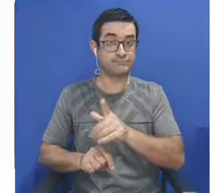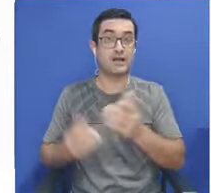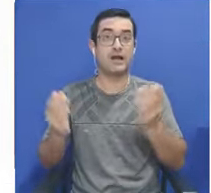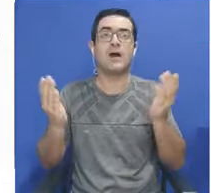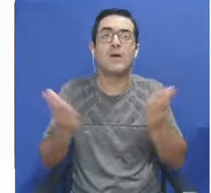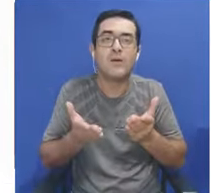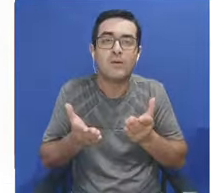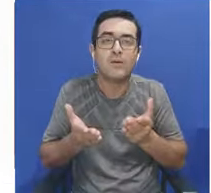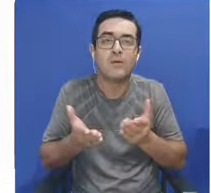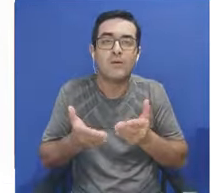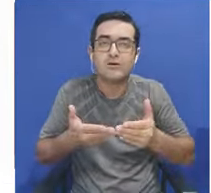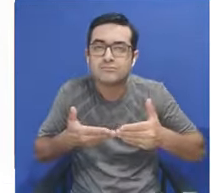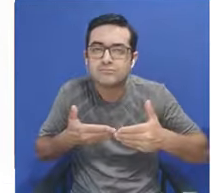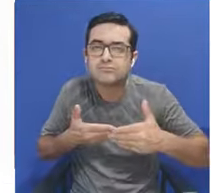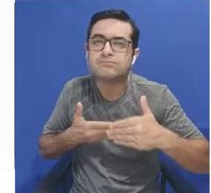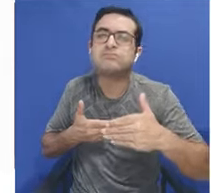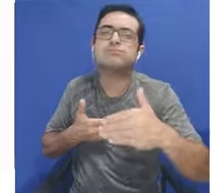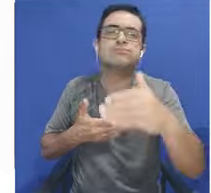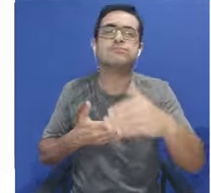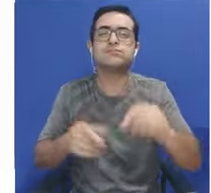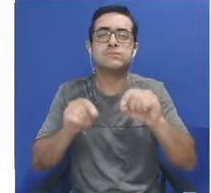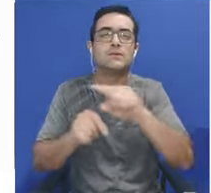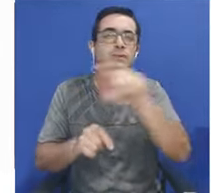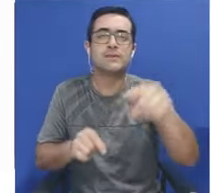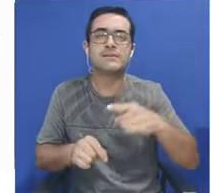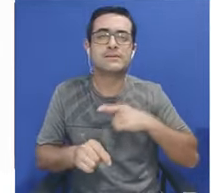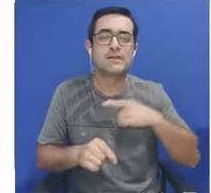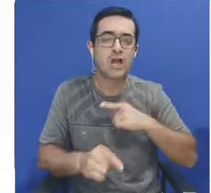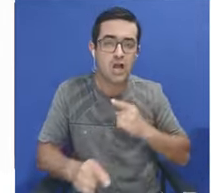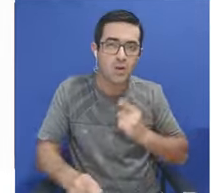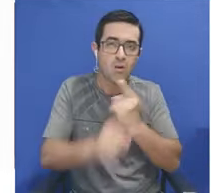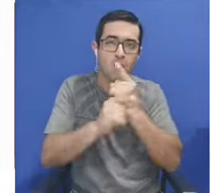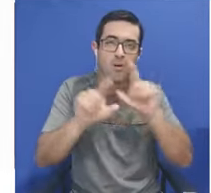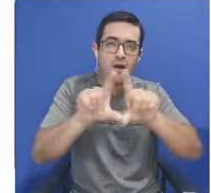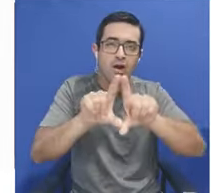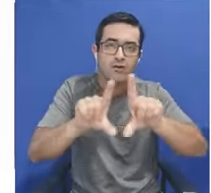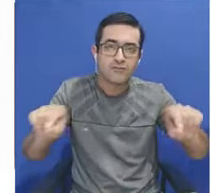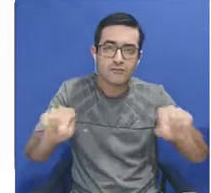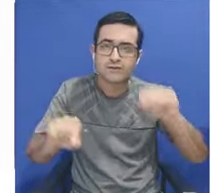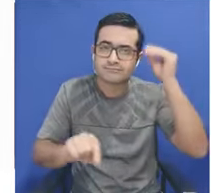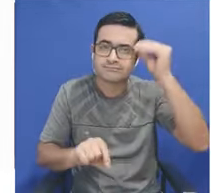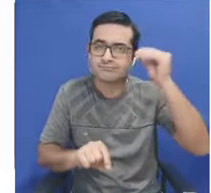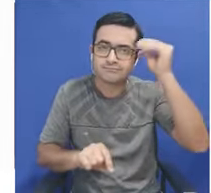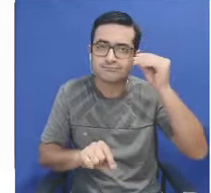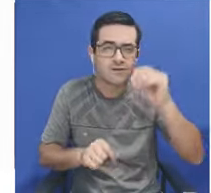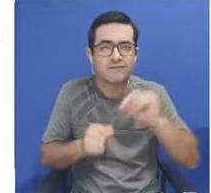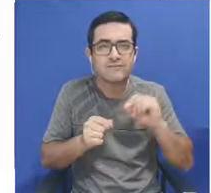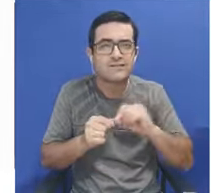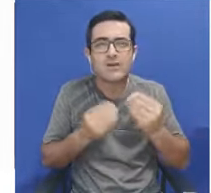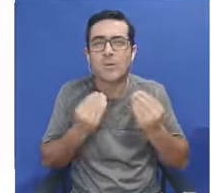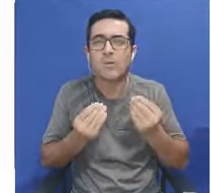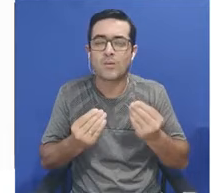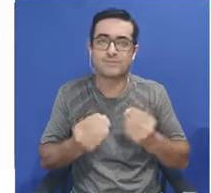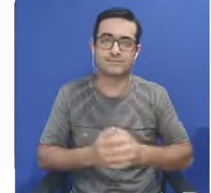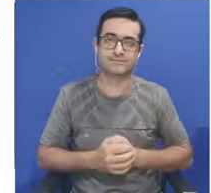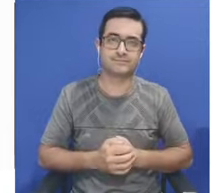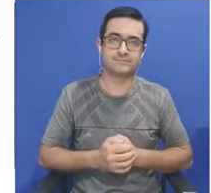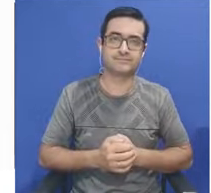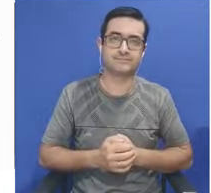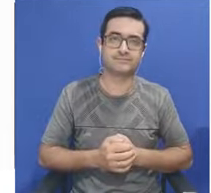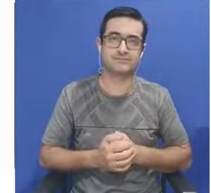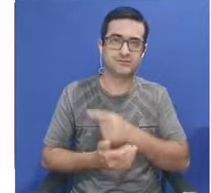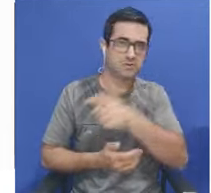fórmula empírica. Como é que eu vou fazer isso daí? A gente não precisa ser burro. A gente agora vai considerar que a